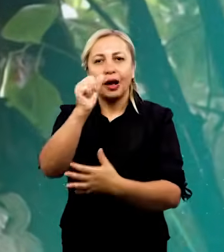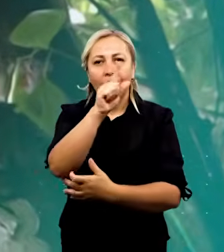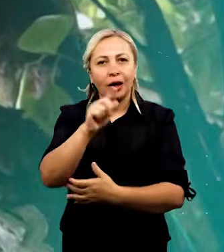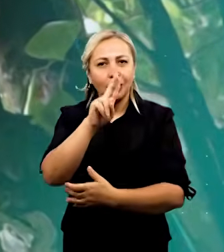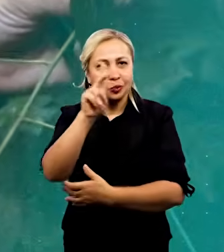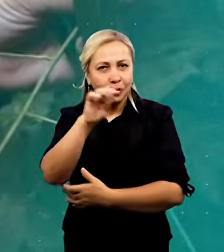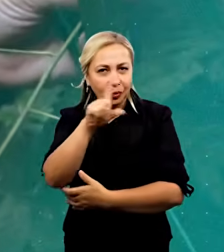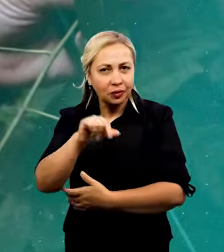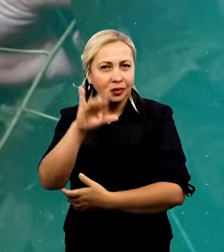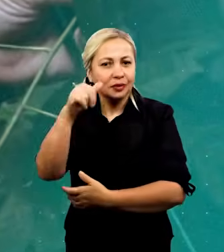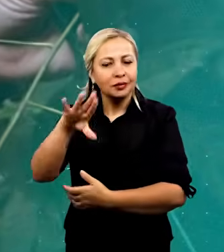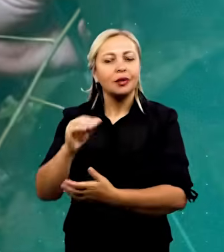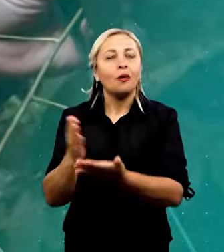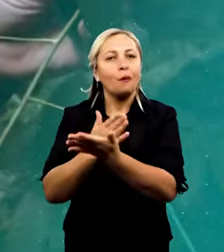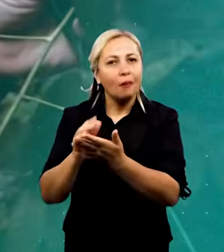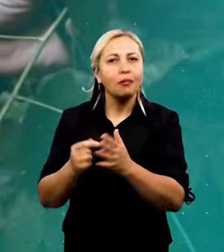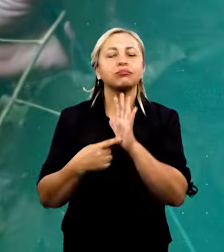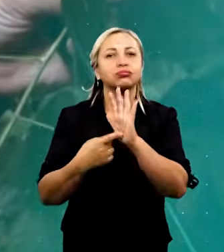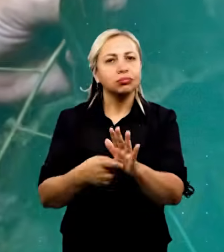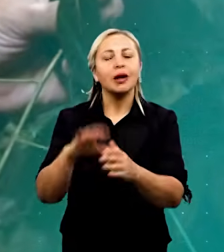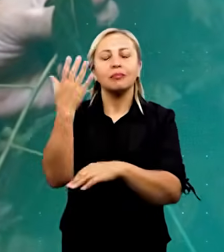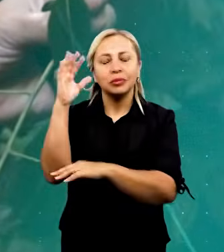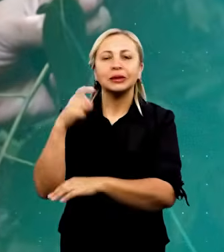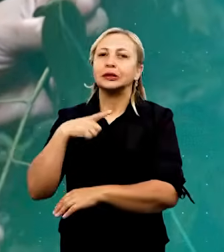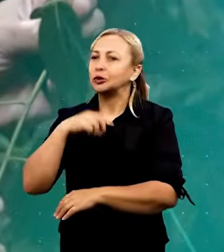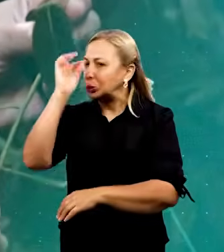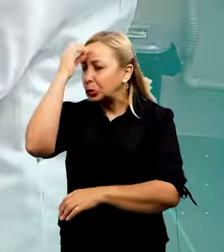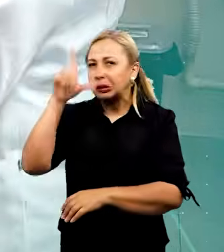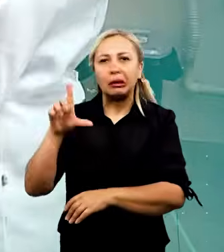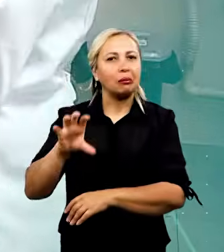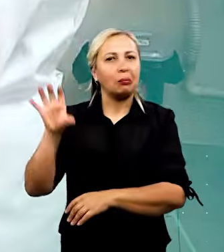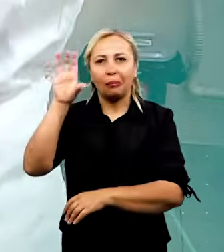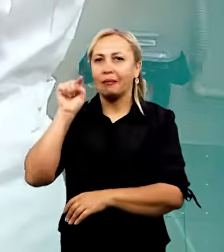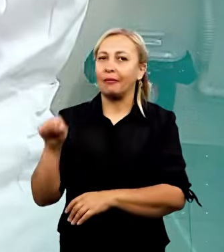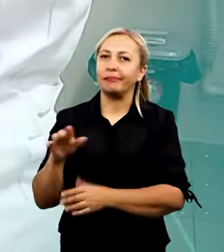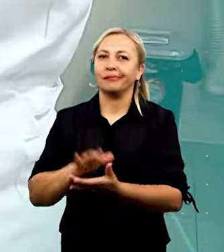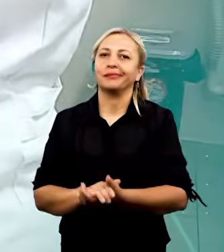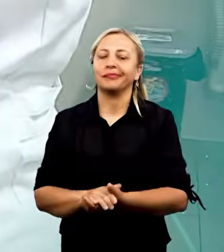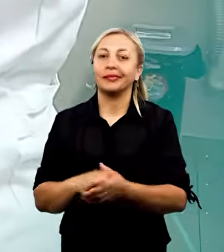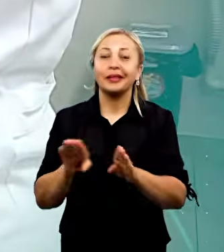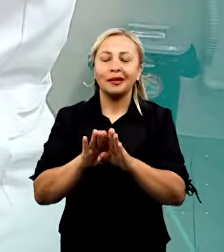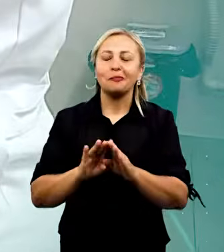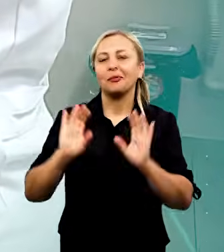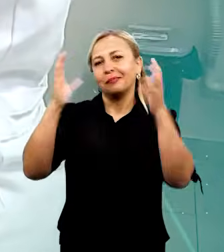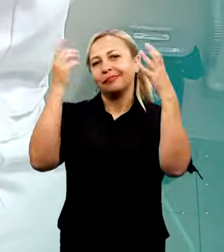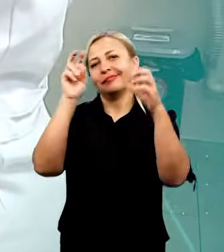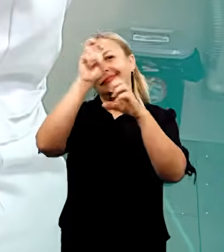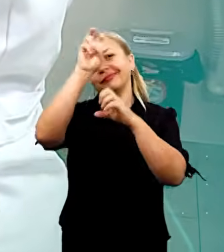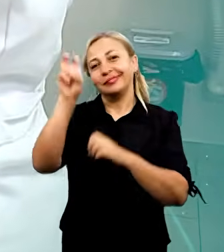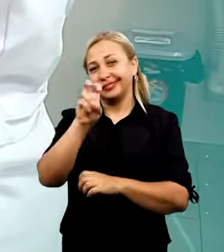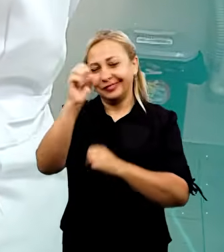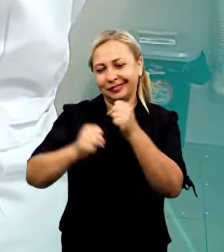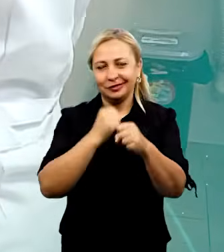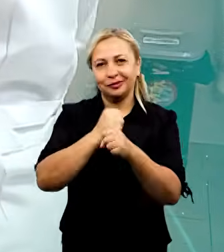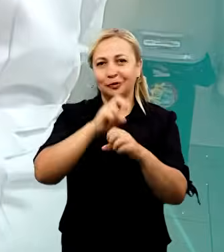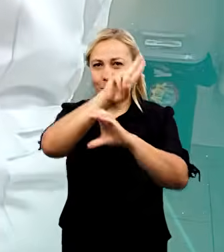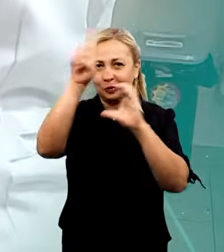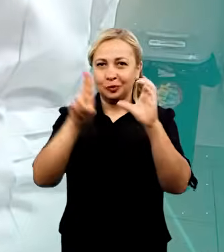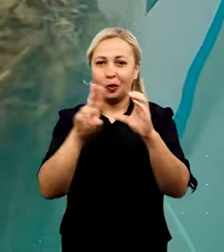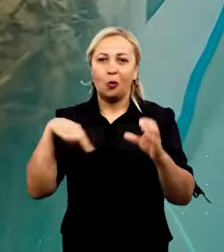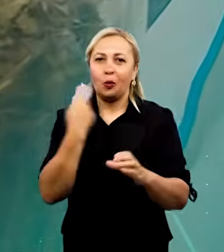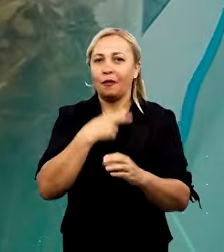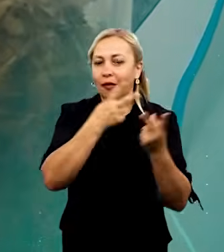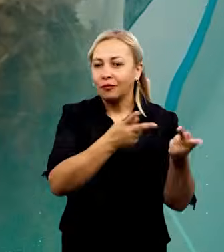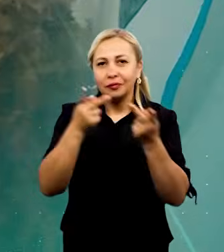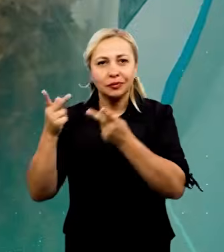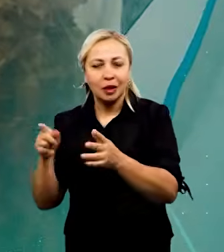de Cazuzinha, com alguns exemplares que só existem na região. E ainda, em comemoração aos 5 anos do Univerciência, nós